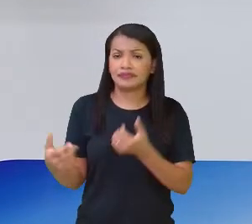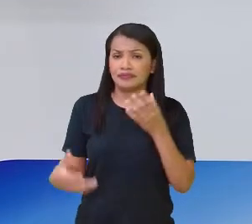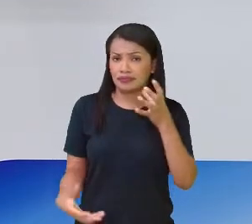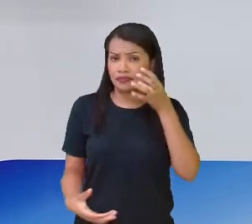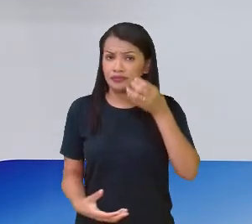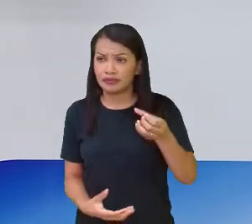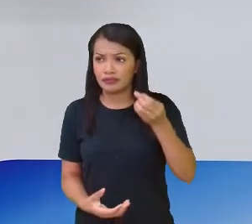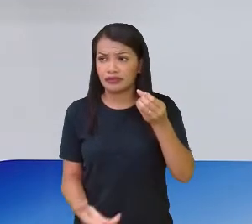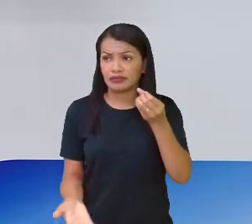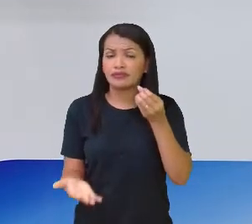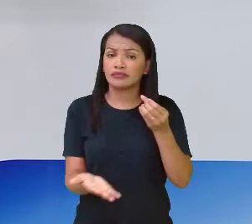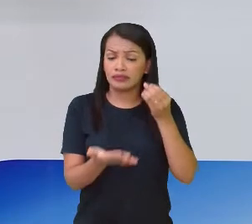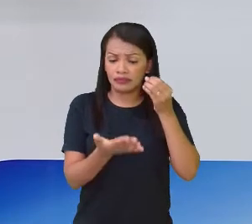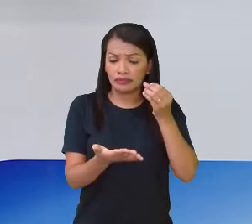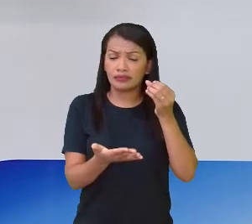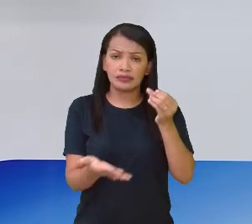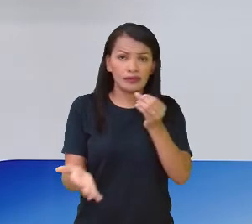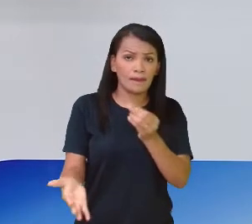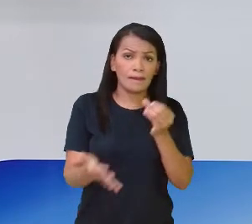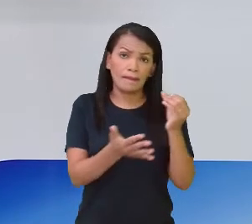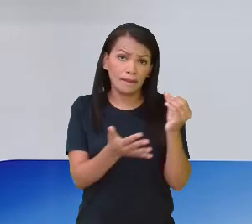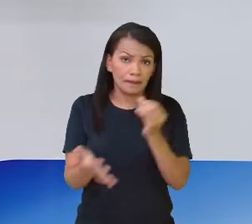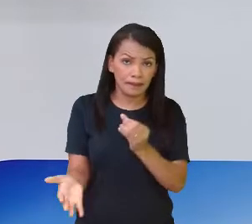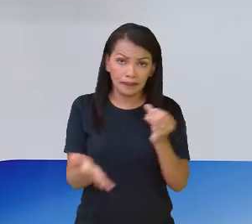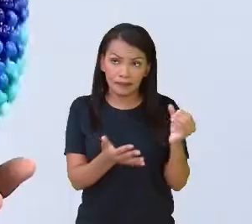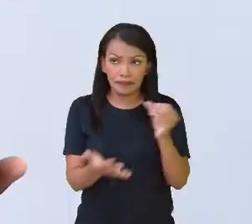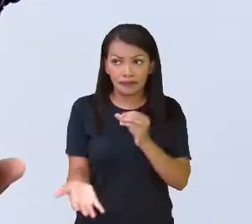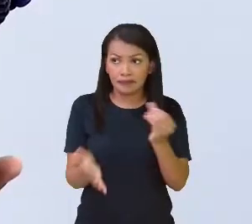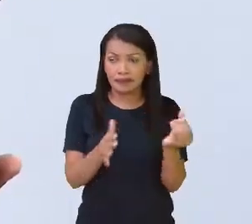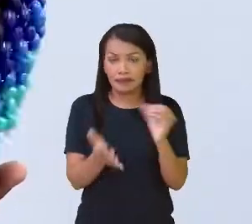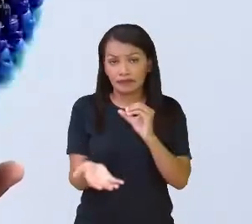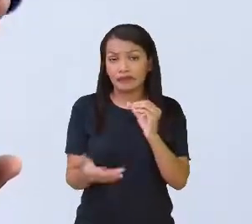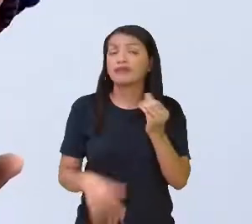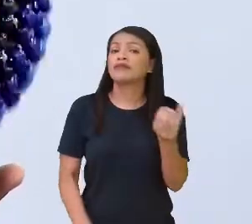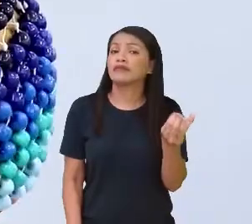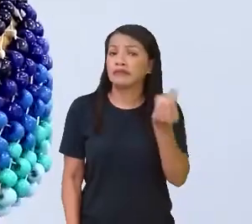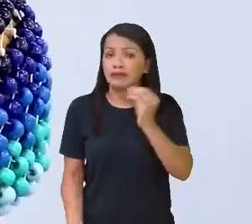segura e aqui tem a base que você apoia. E aí